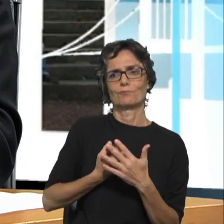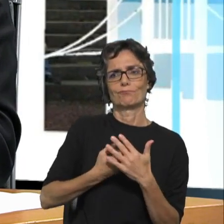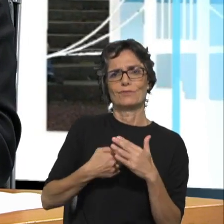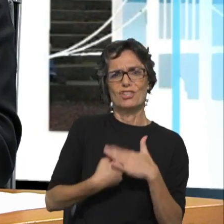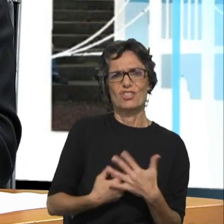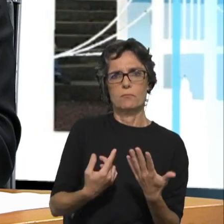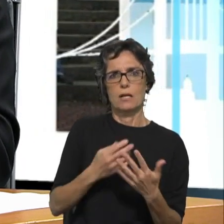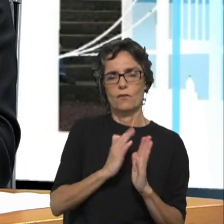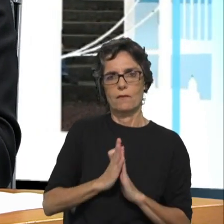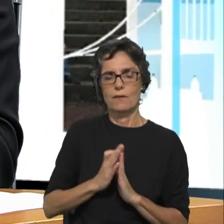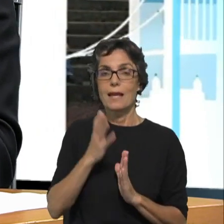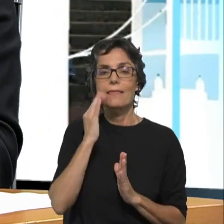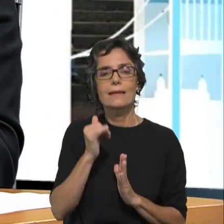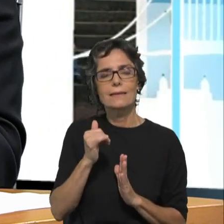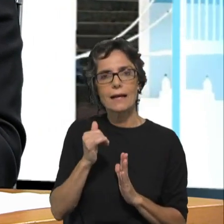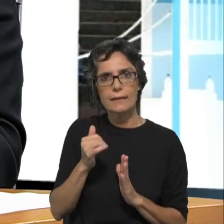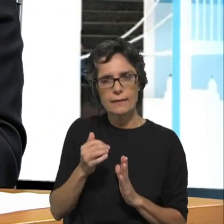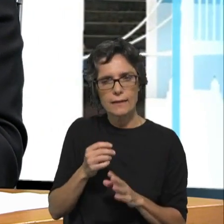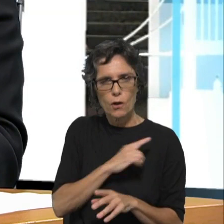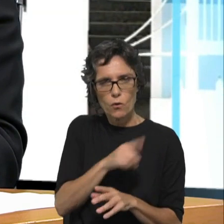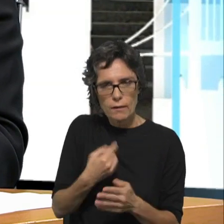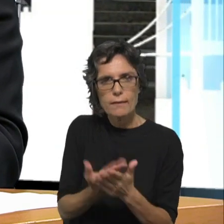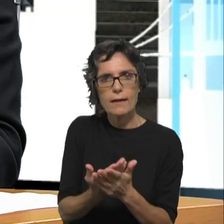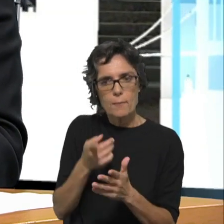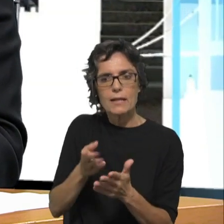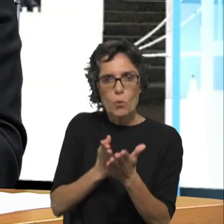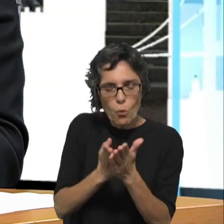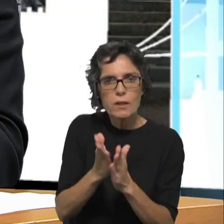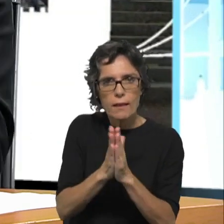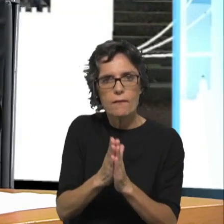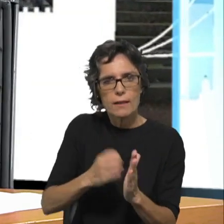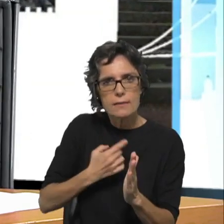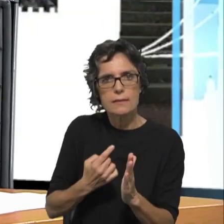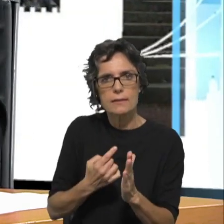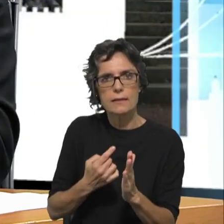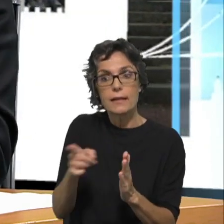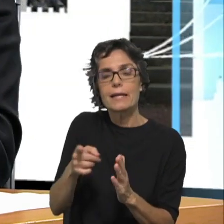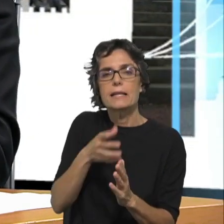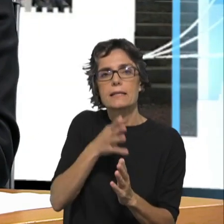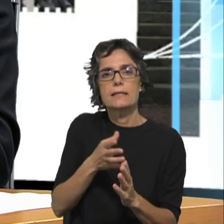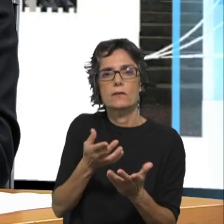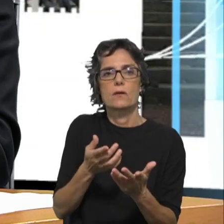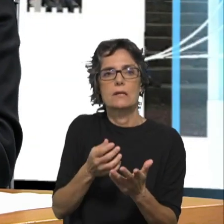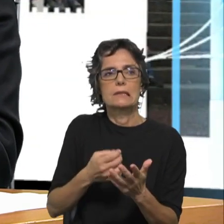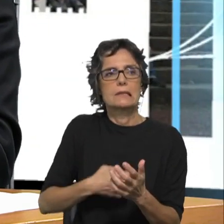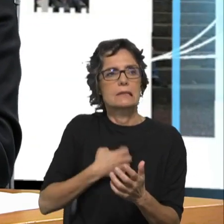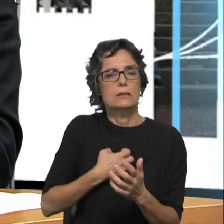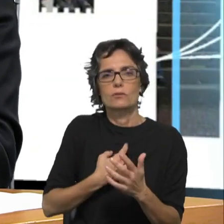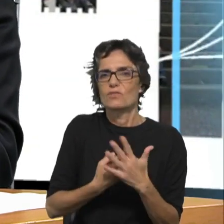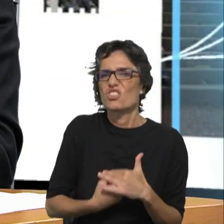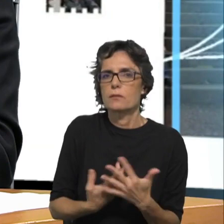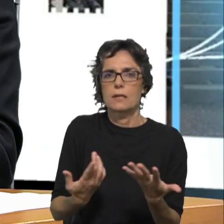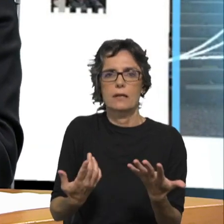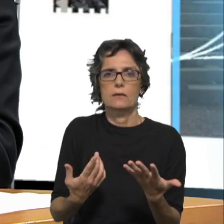na coragem da fé. Portanto, apesar de poderem sentir que são perseguidos pela sua fé, a afirmarem,